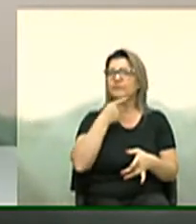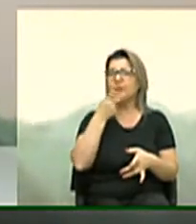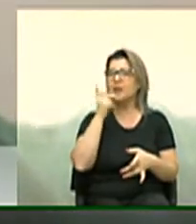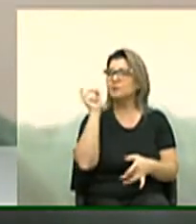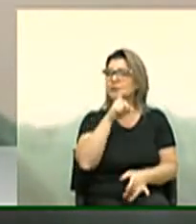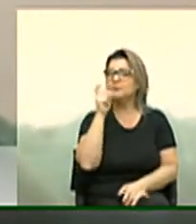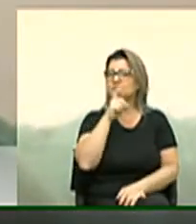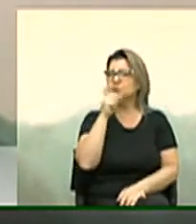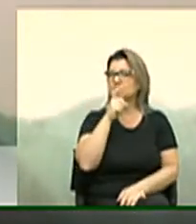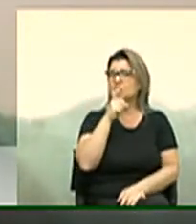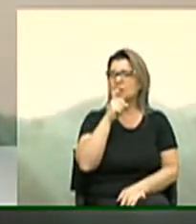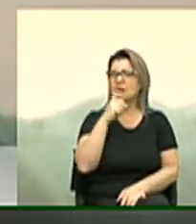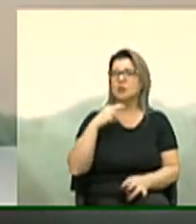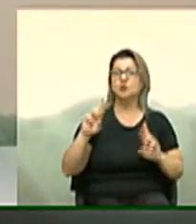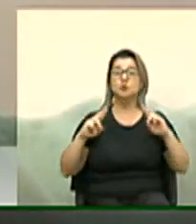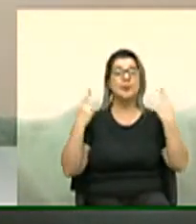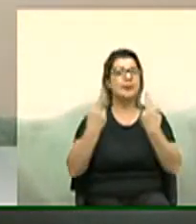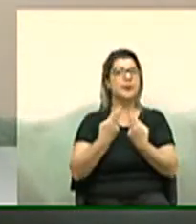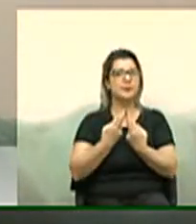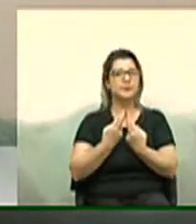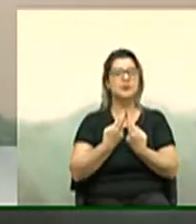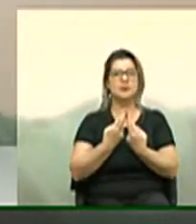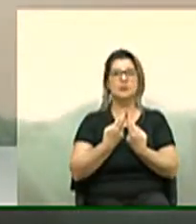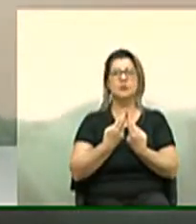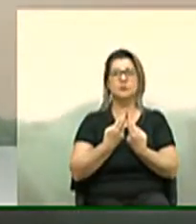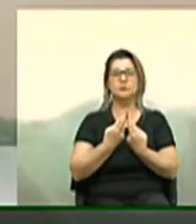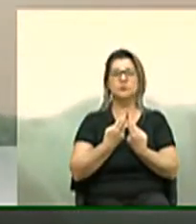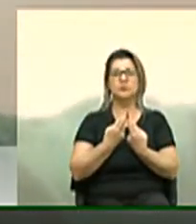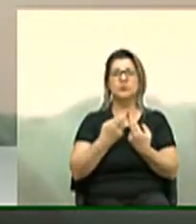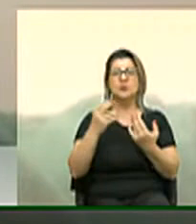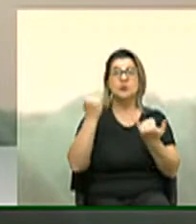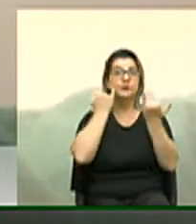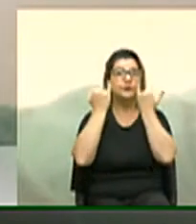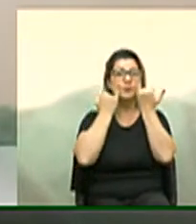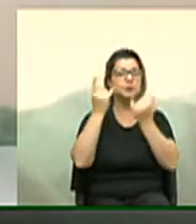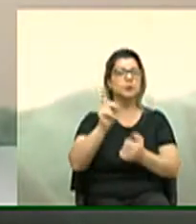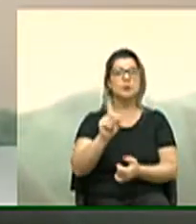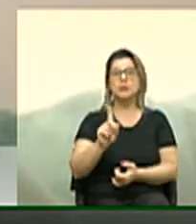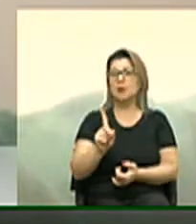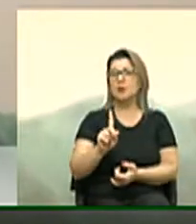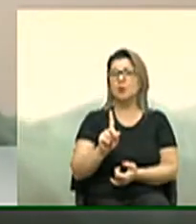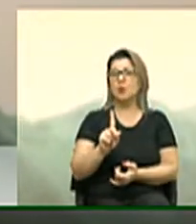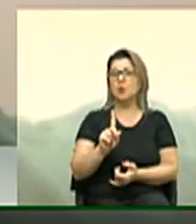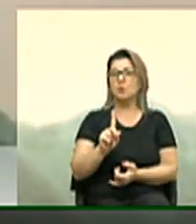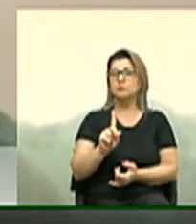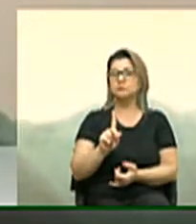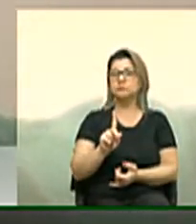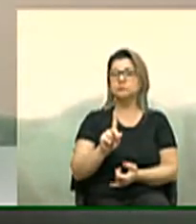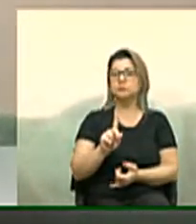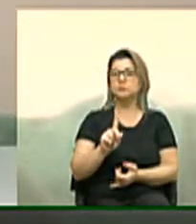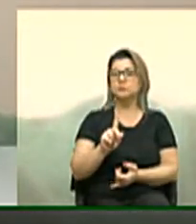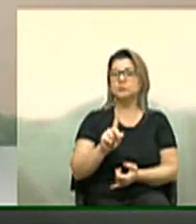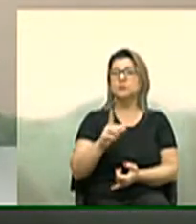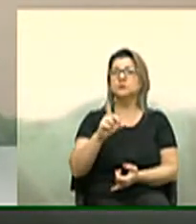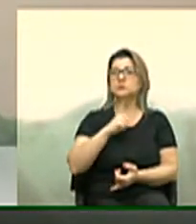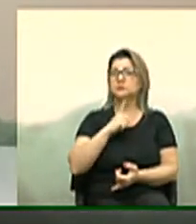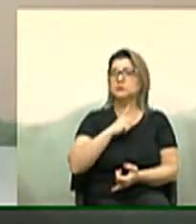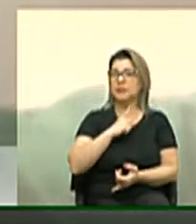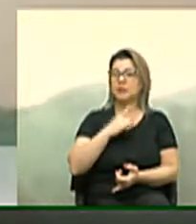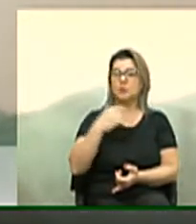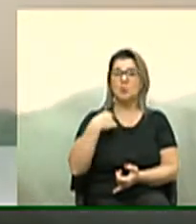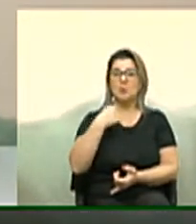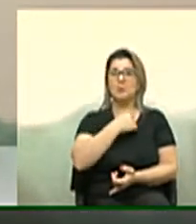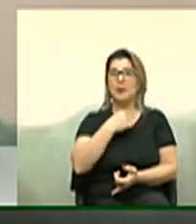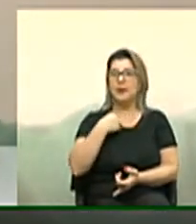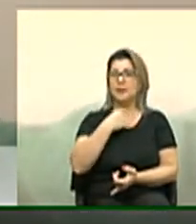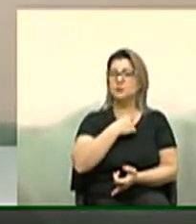Ministério Público, eu e o presidente do Gremier, dizendo que não, põe um cardiologista e um anestesista